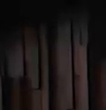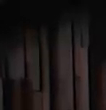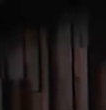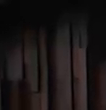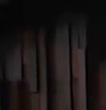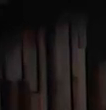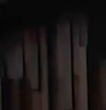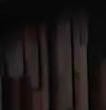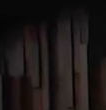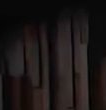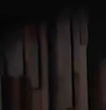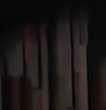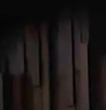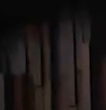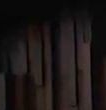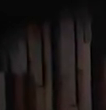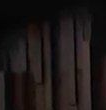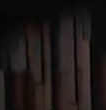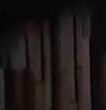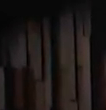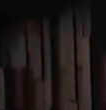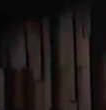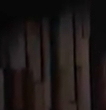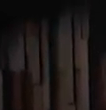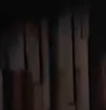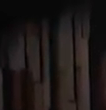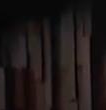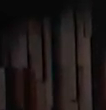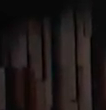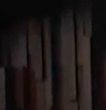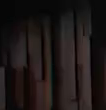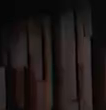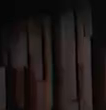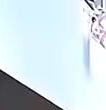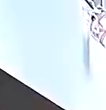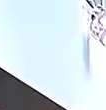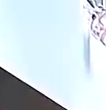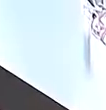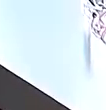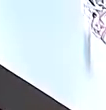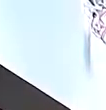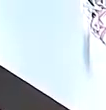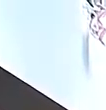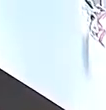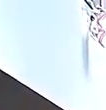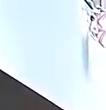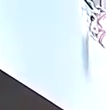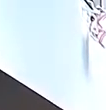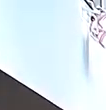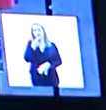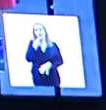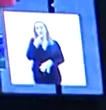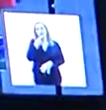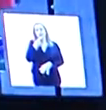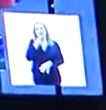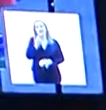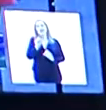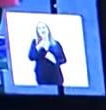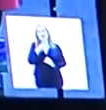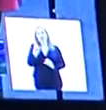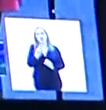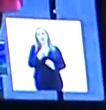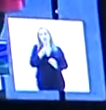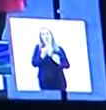Apresentou um projeto para transformar o complexo penitenciário de Japeri em área de segurança máxima a